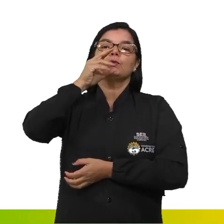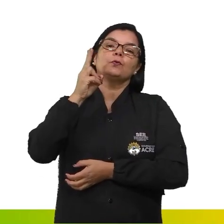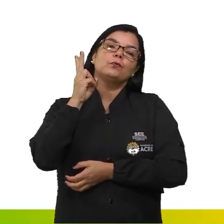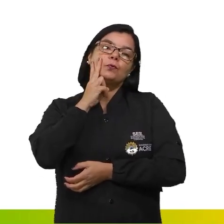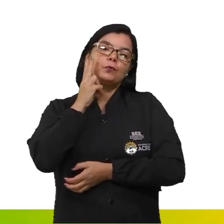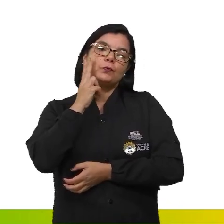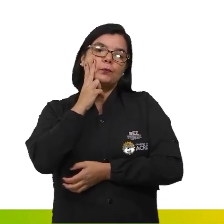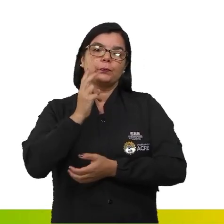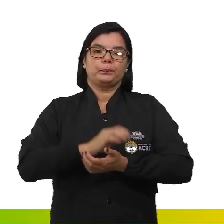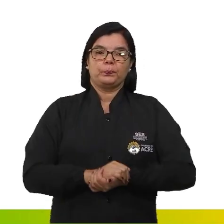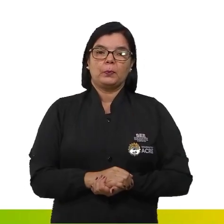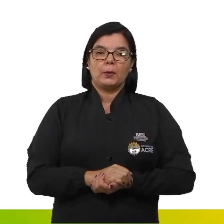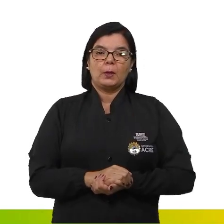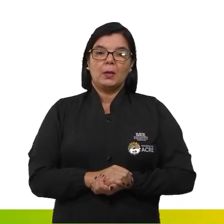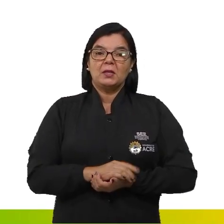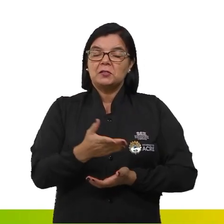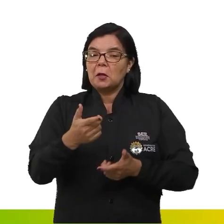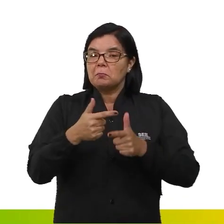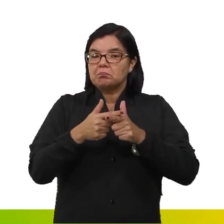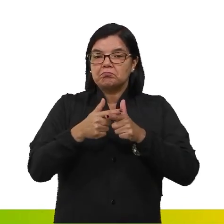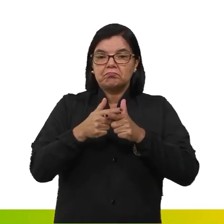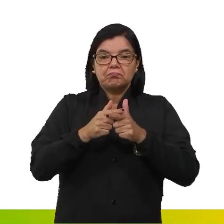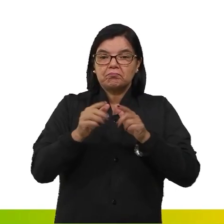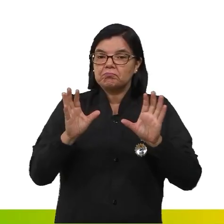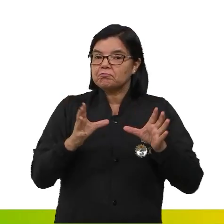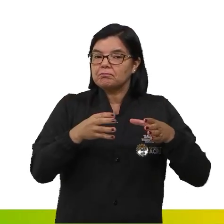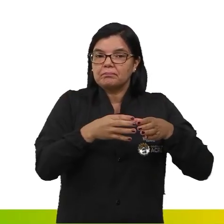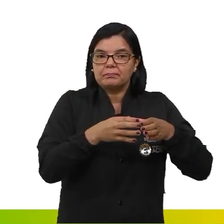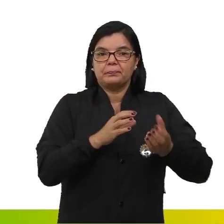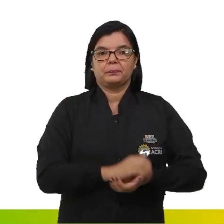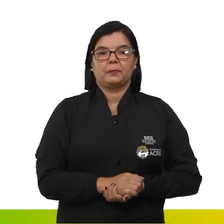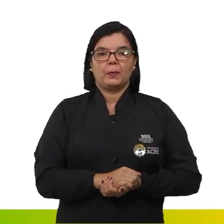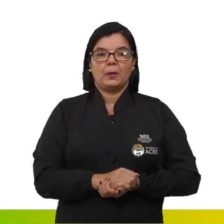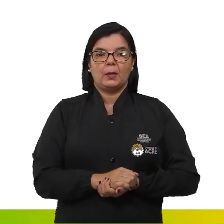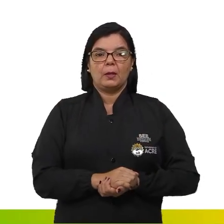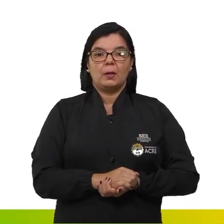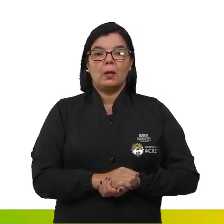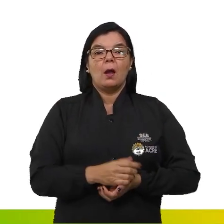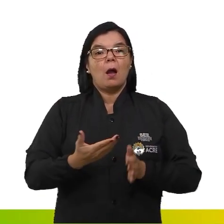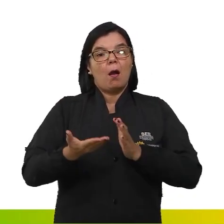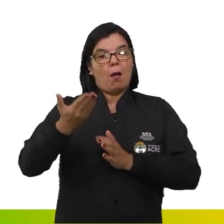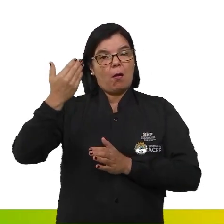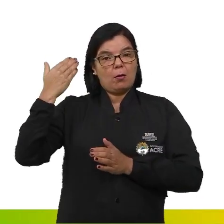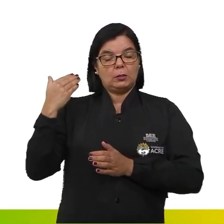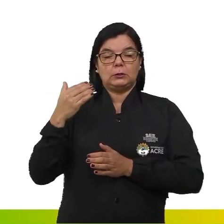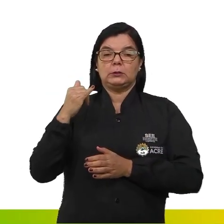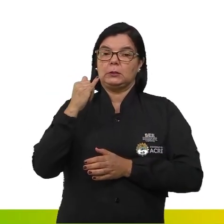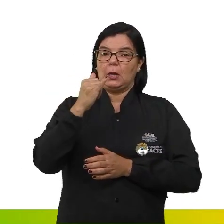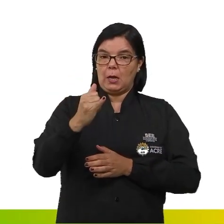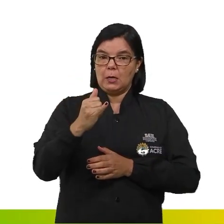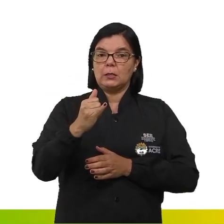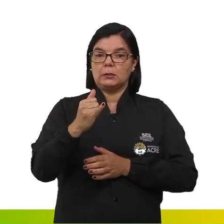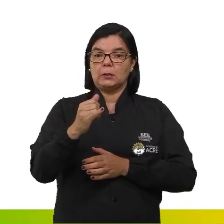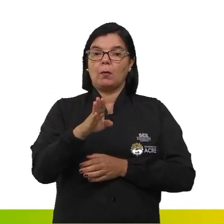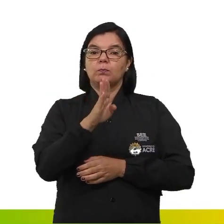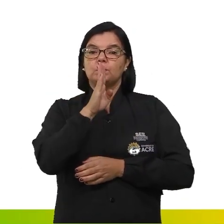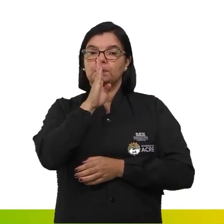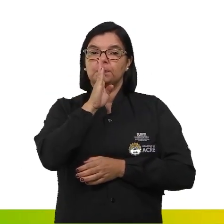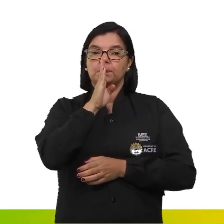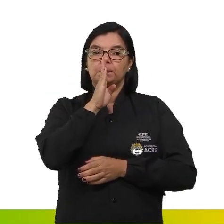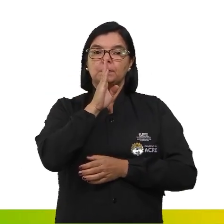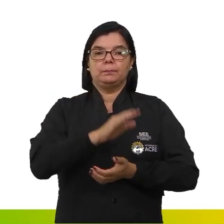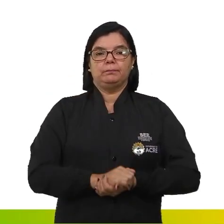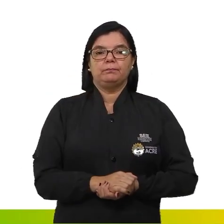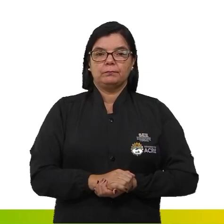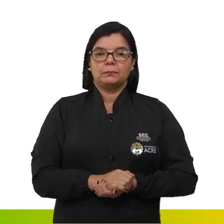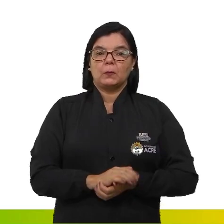de cachaça, sem causar dano à coletividade. Diziam imediatamente a eles para calar a